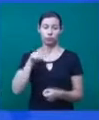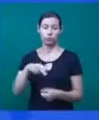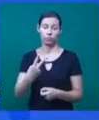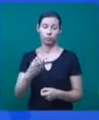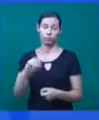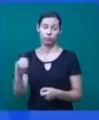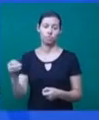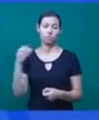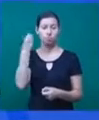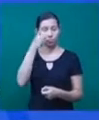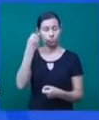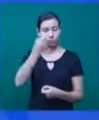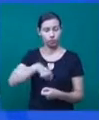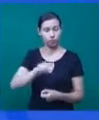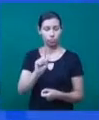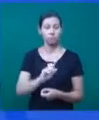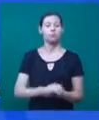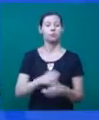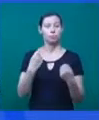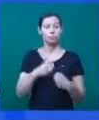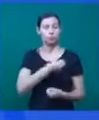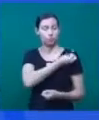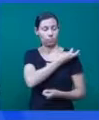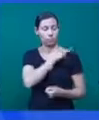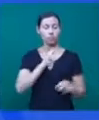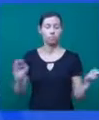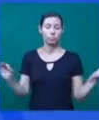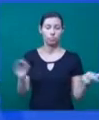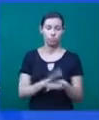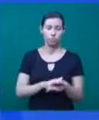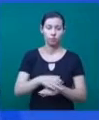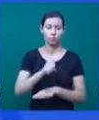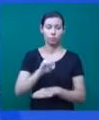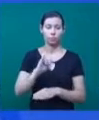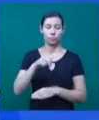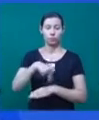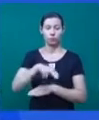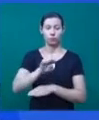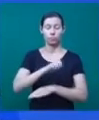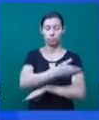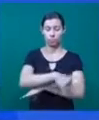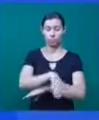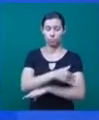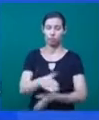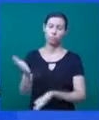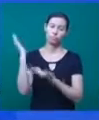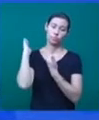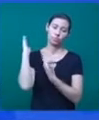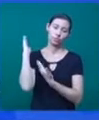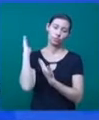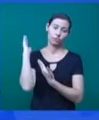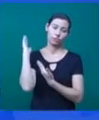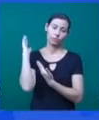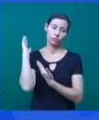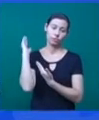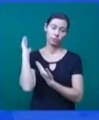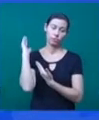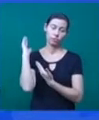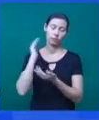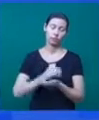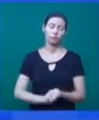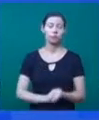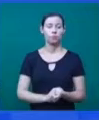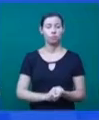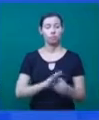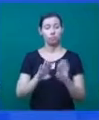exige experiência e é importante ter ensino médio completo. O Cine fica na Avenida Nicomedes Alves dos Santos, número 136, no centro